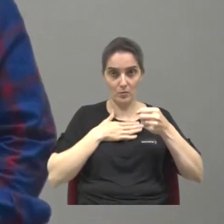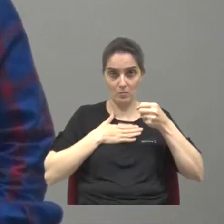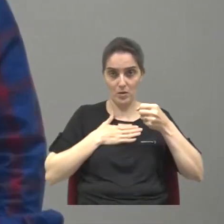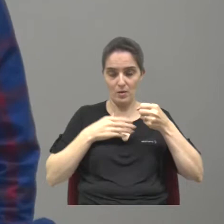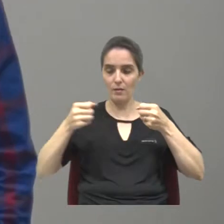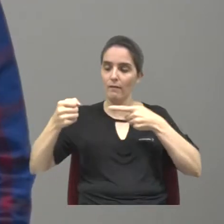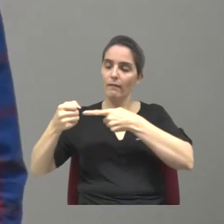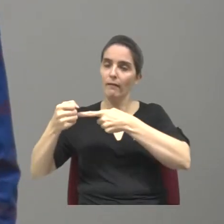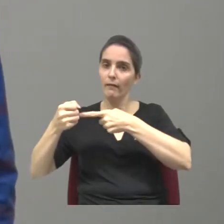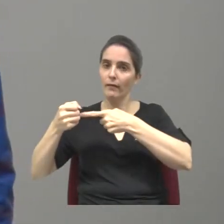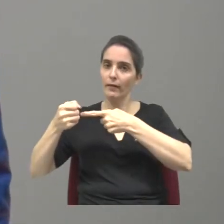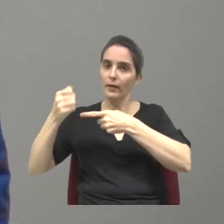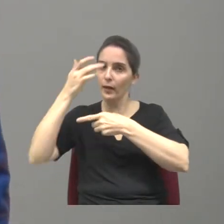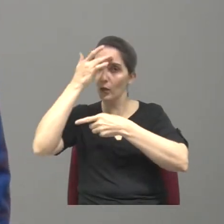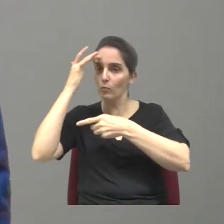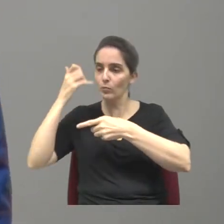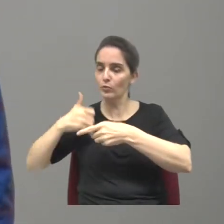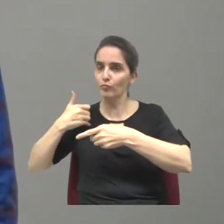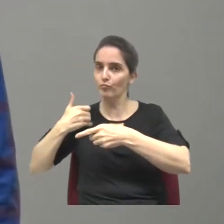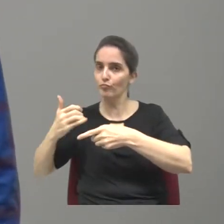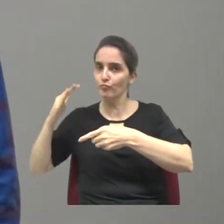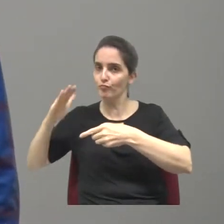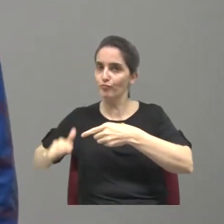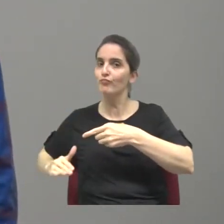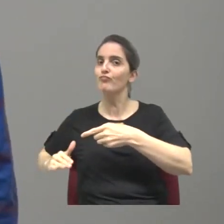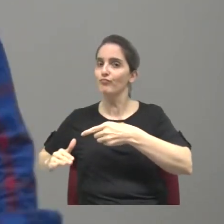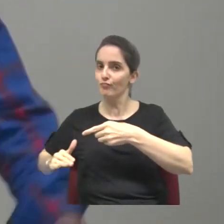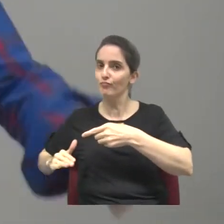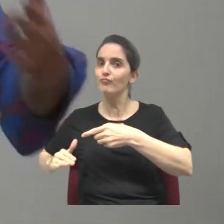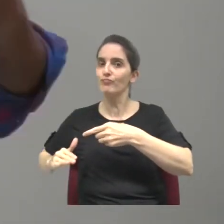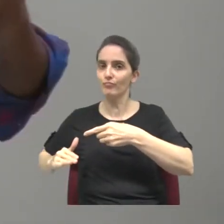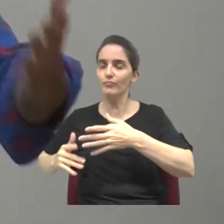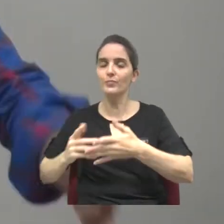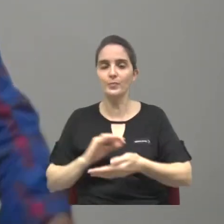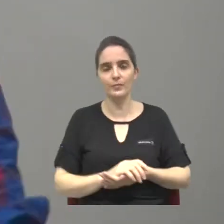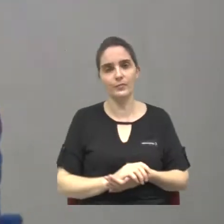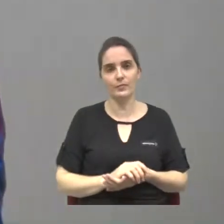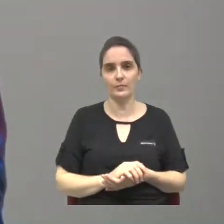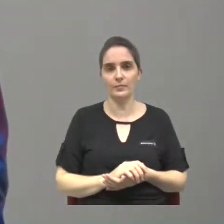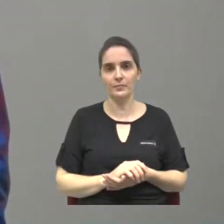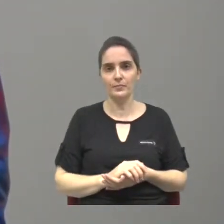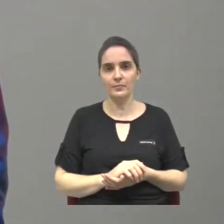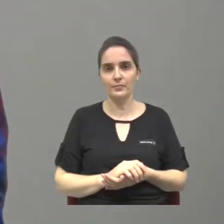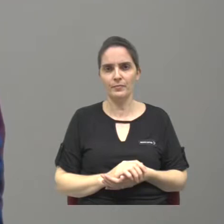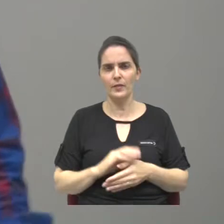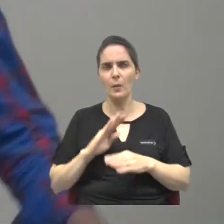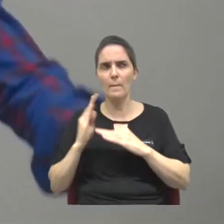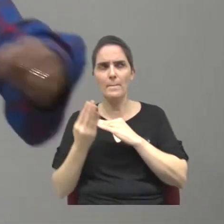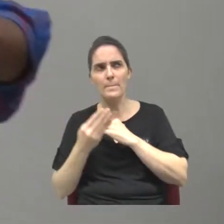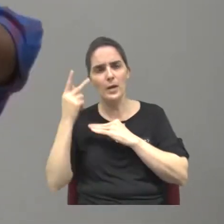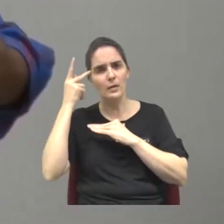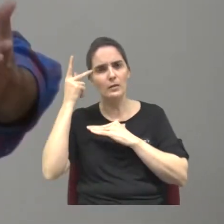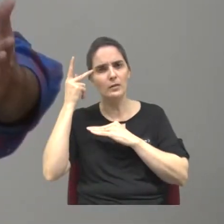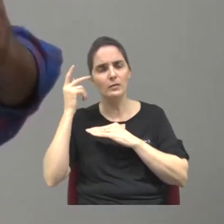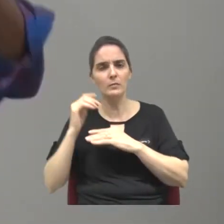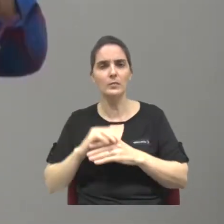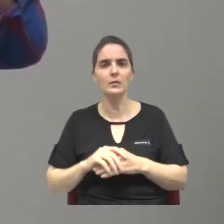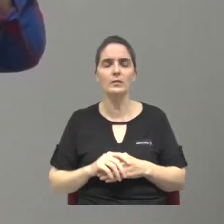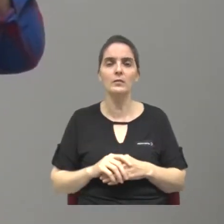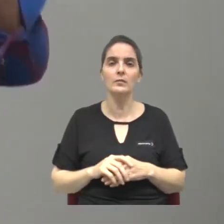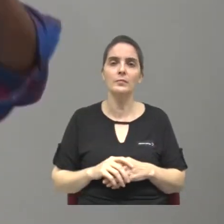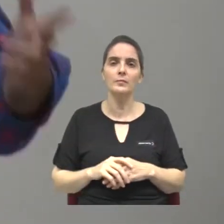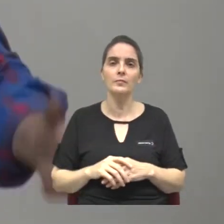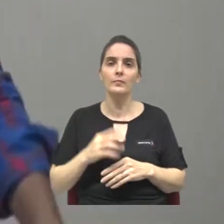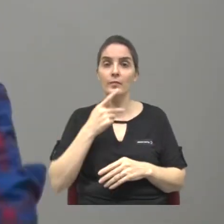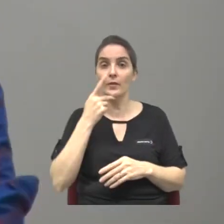Eu acho que o coquetel, acho que esse aí é o menor. Tem um bar em São Paulo, que chama assim, que ele faz um bar de luxo,